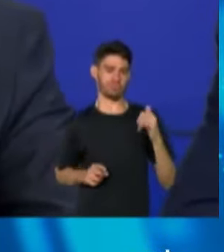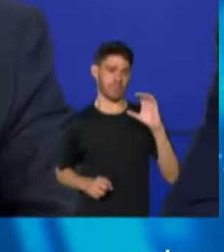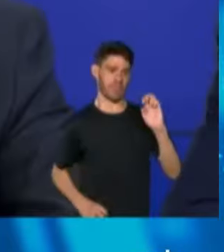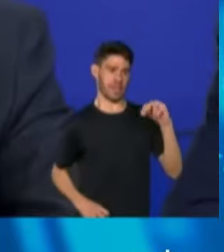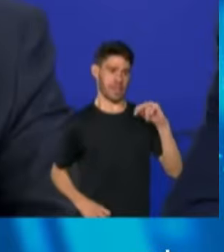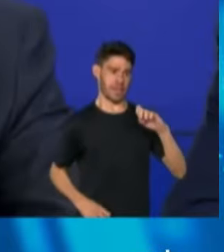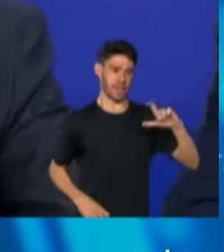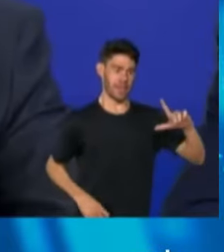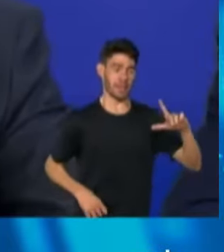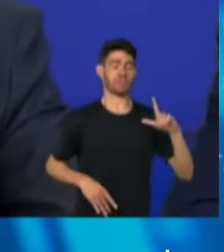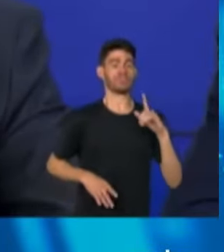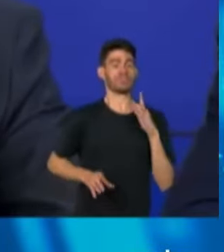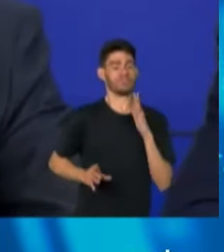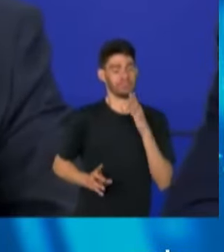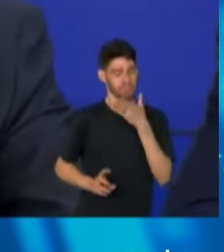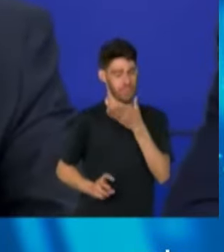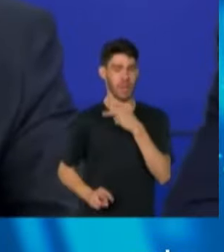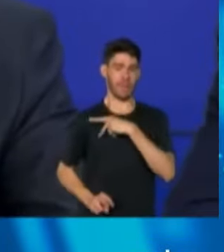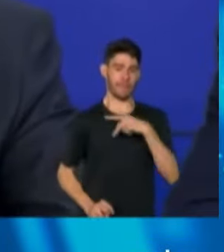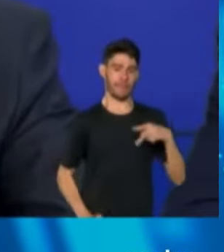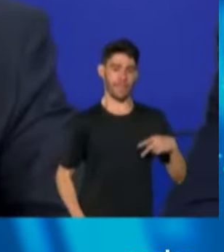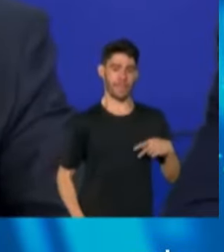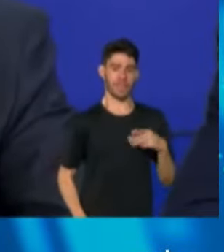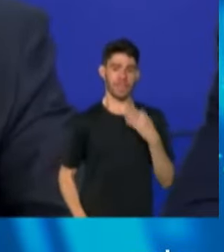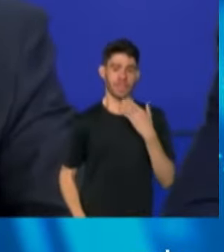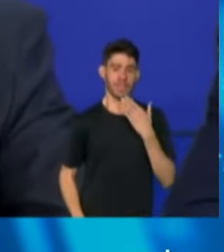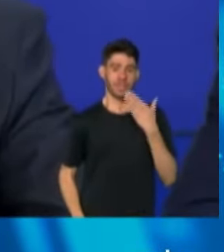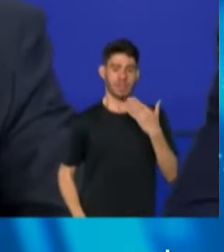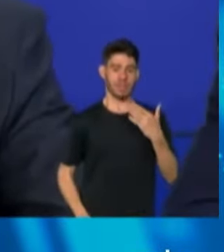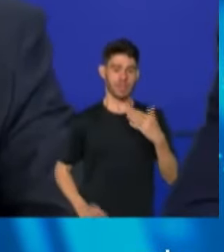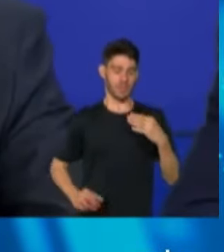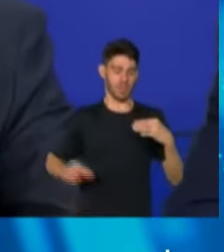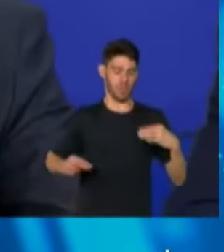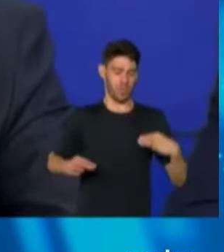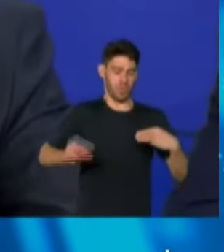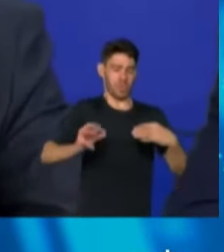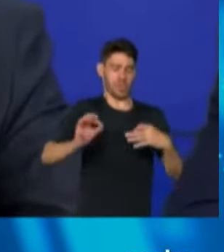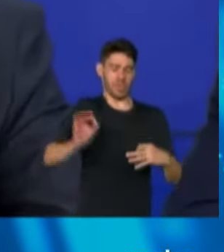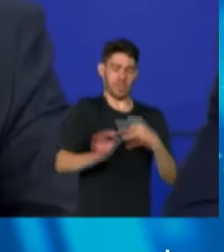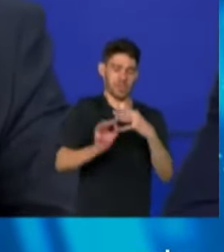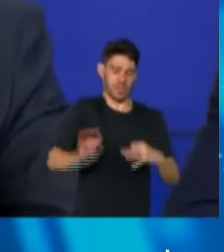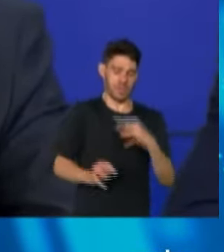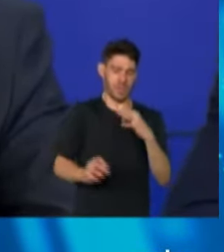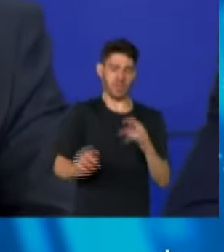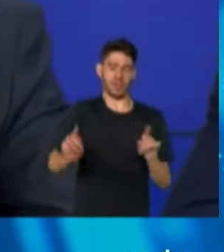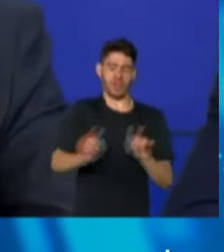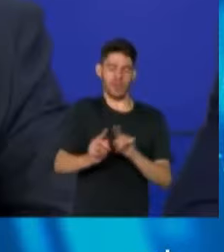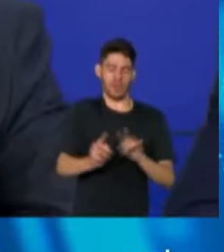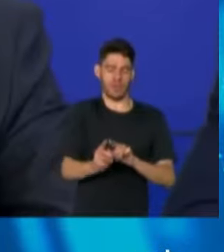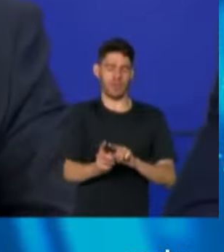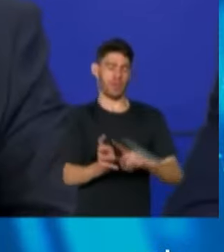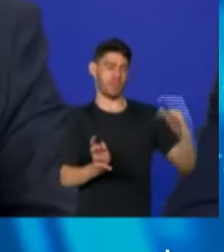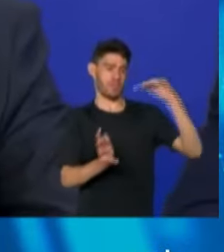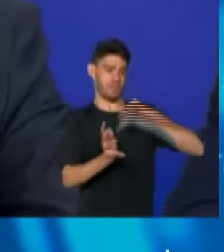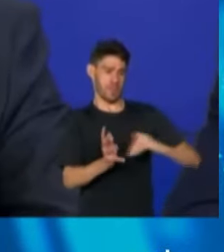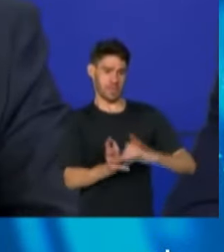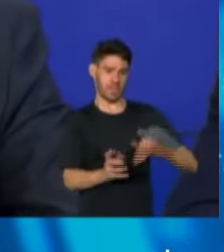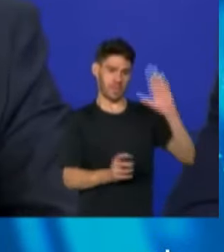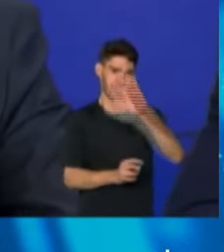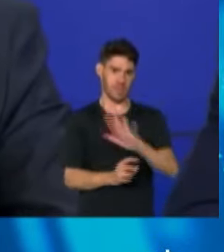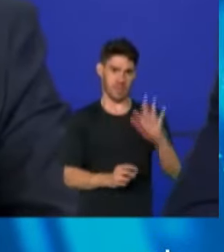Além disso também a Controladoria Geral da União Vinícius Carvalho estava presente e disse que uma auditoria será